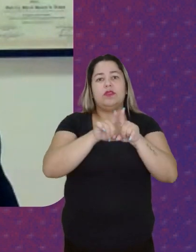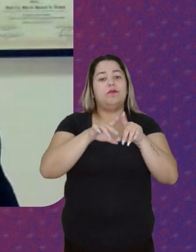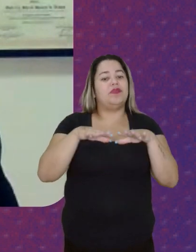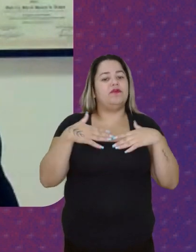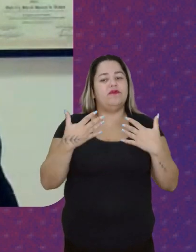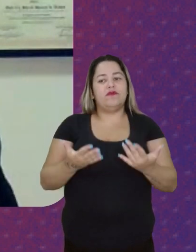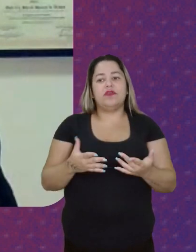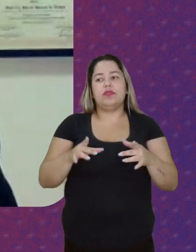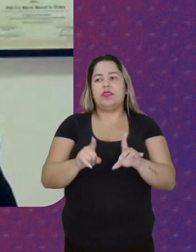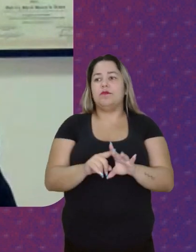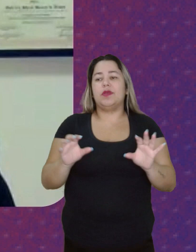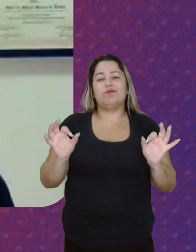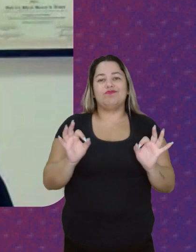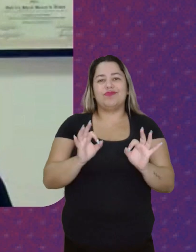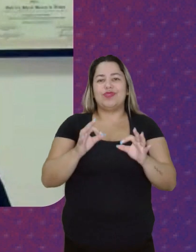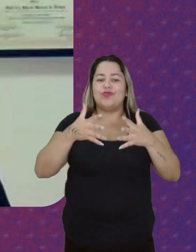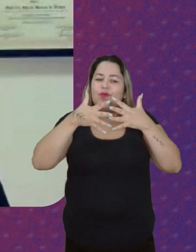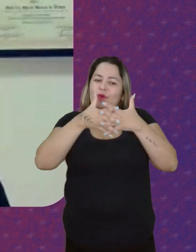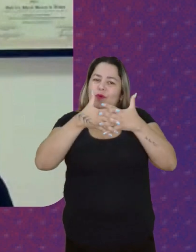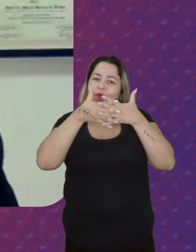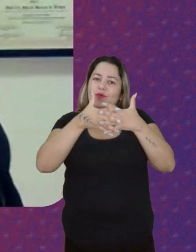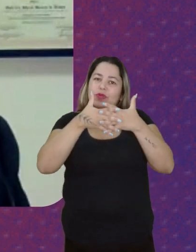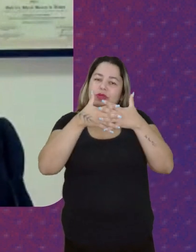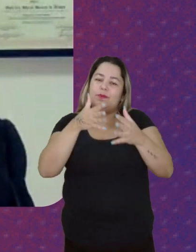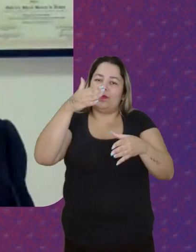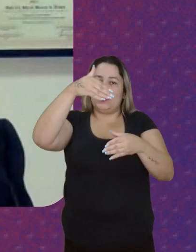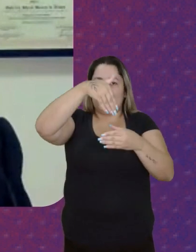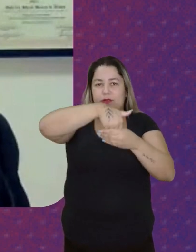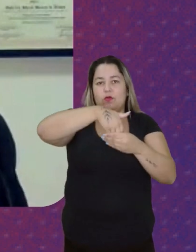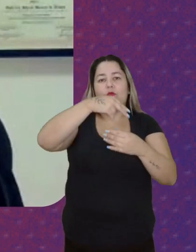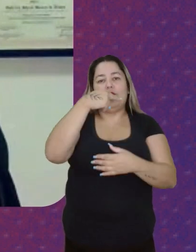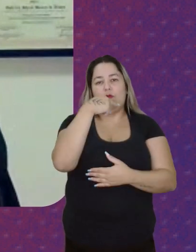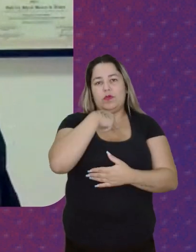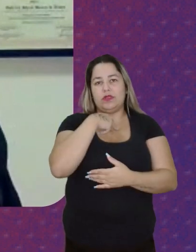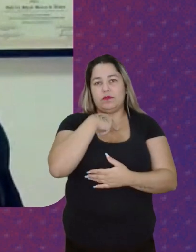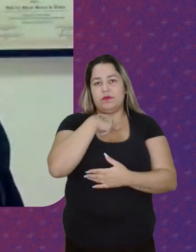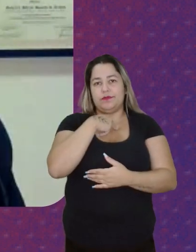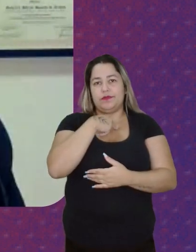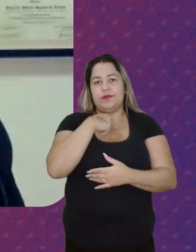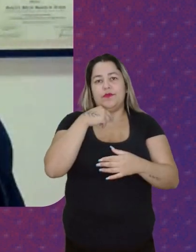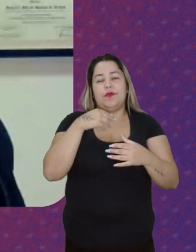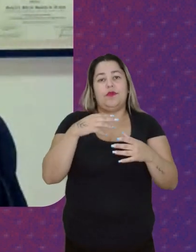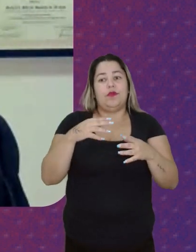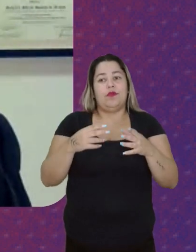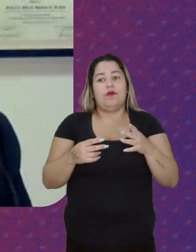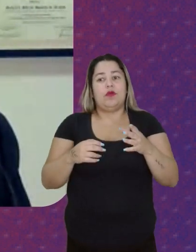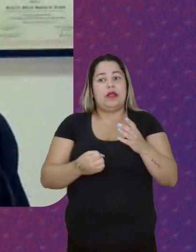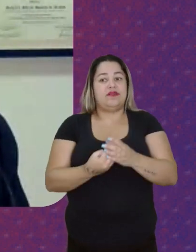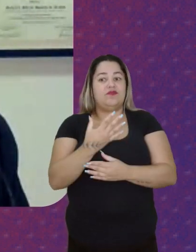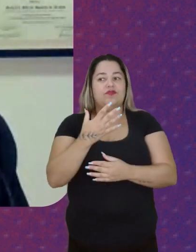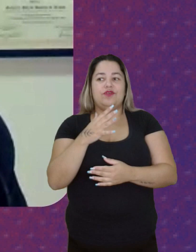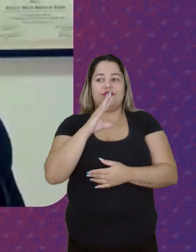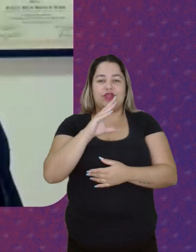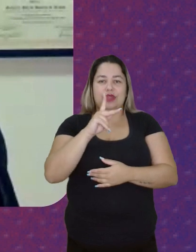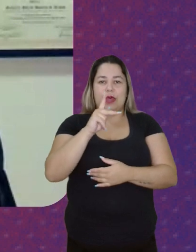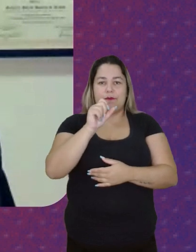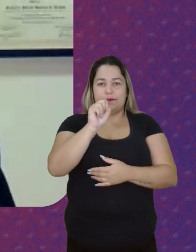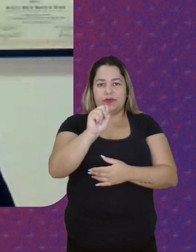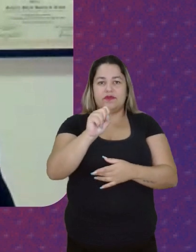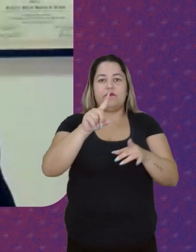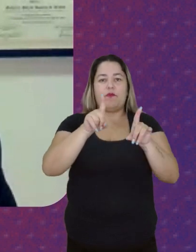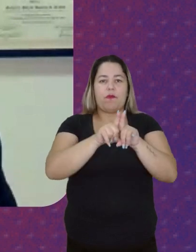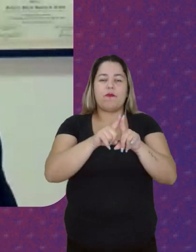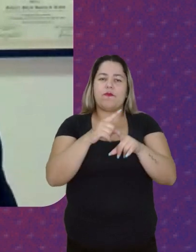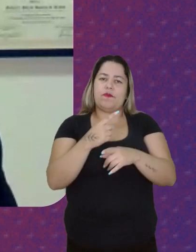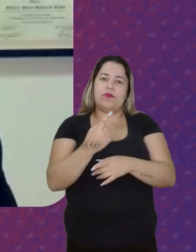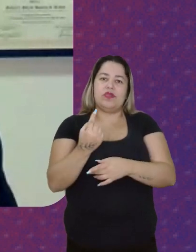enfim, e isso acabava confundindo demais o eleitor. Então, quando se proibiu a formação de chapas únicas no proporcional, chapas